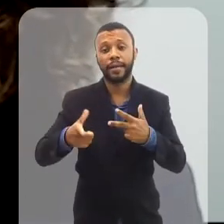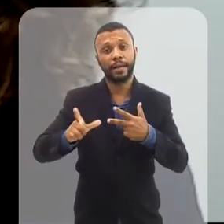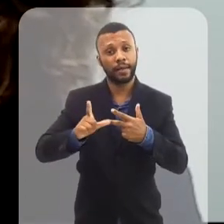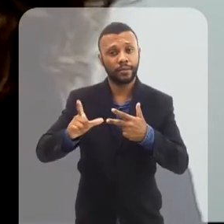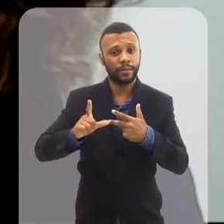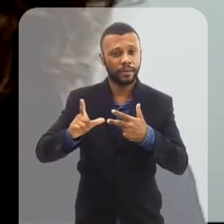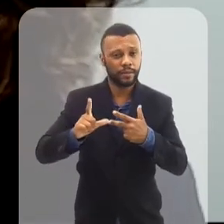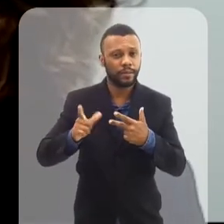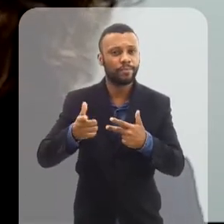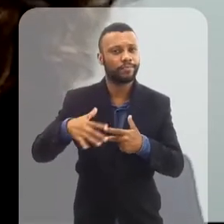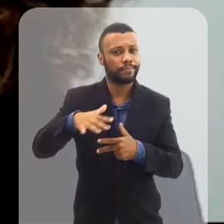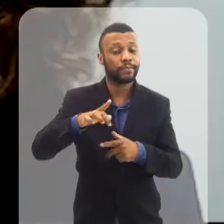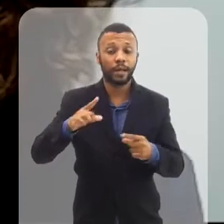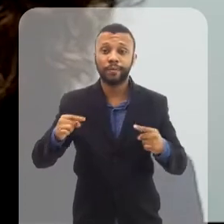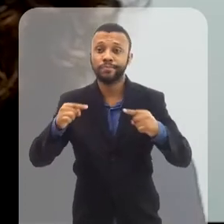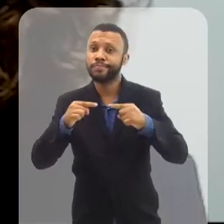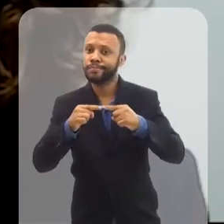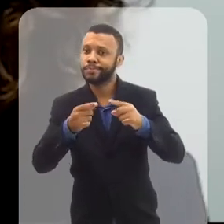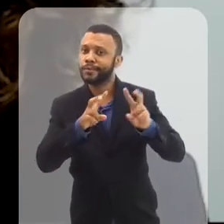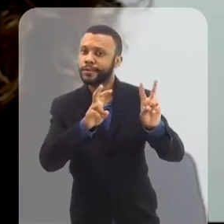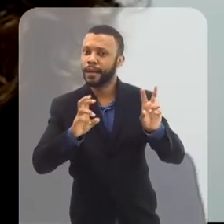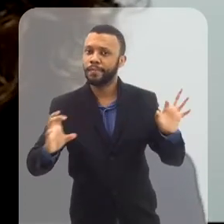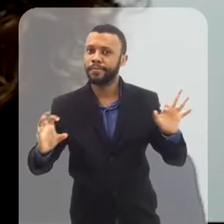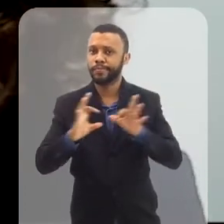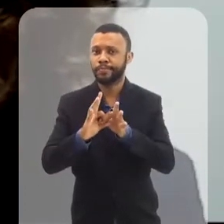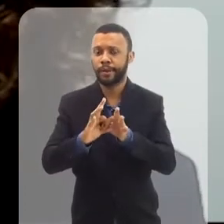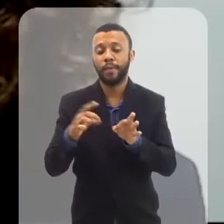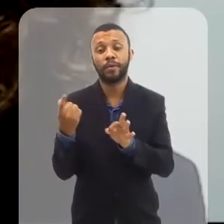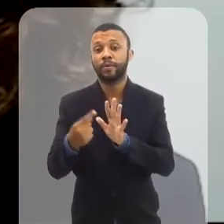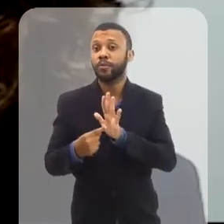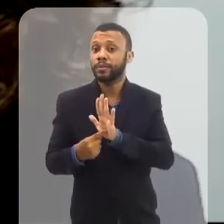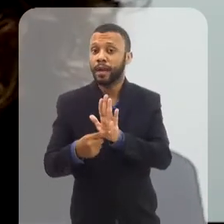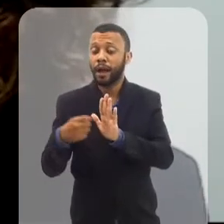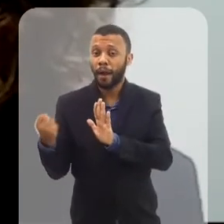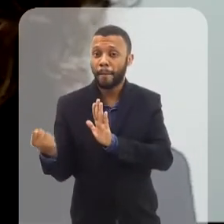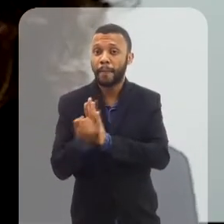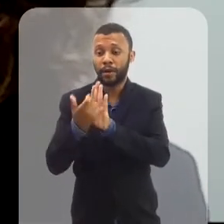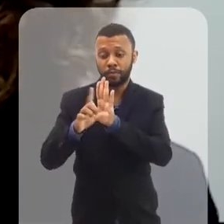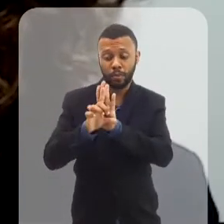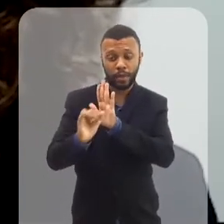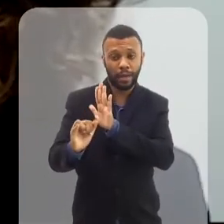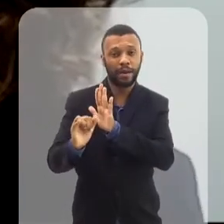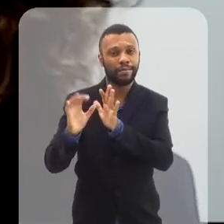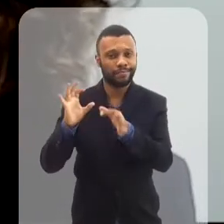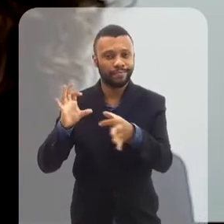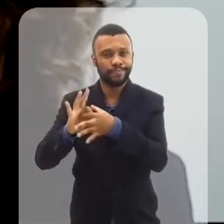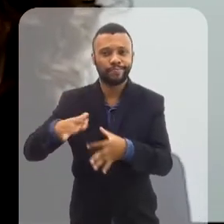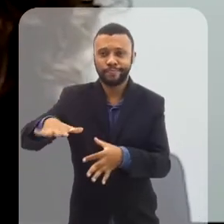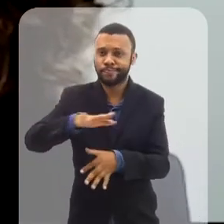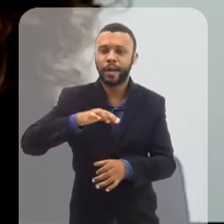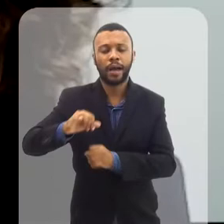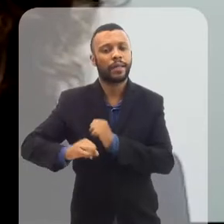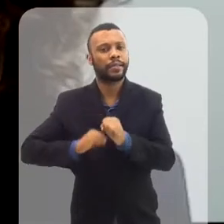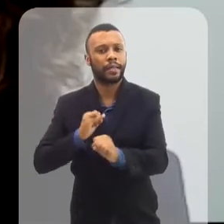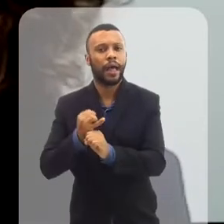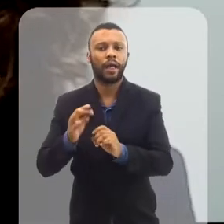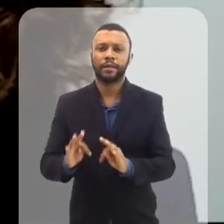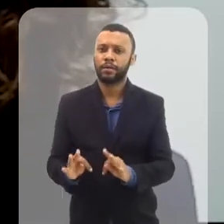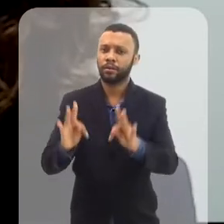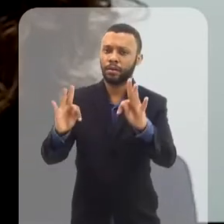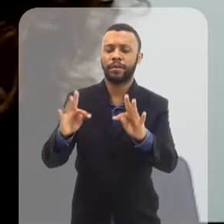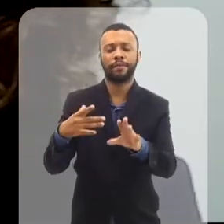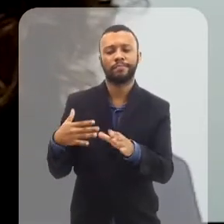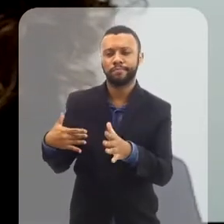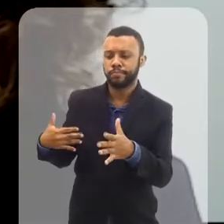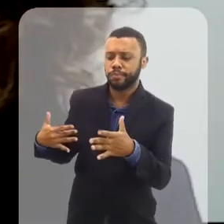com esse tema também. É importante trazer que outros marcos legais estão caminhando aí ao longo e